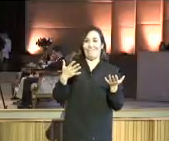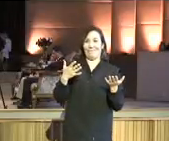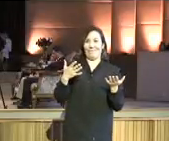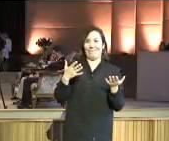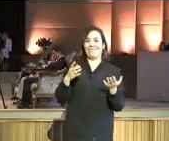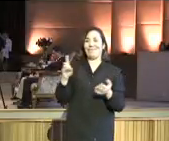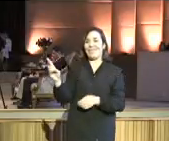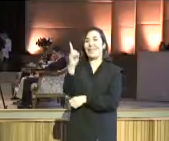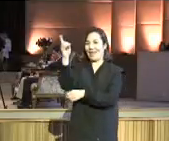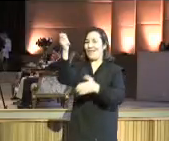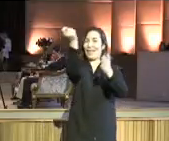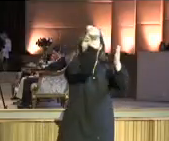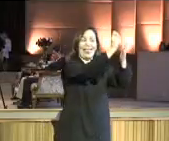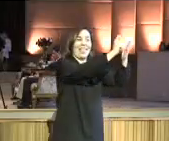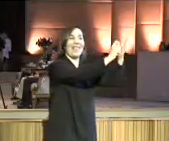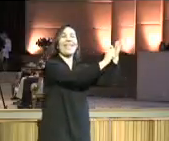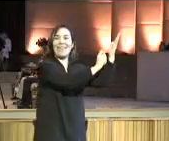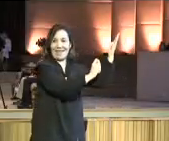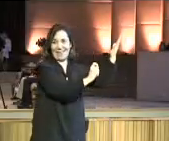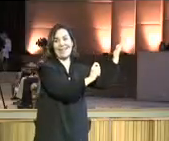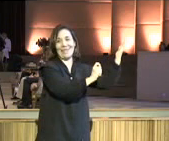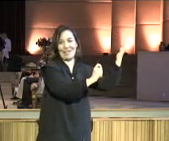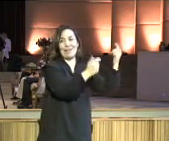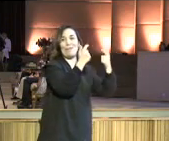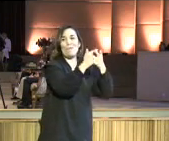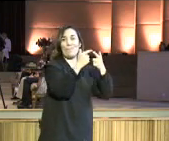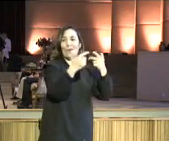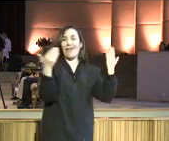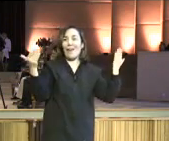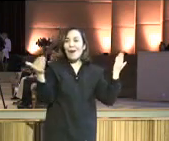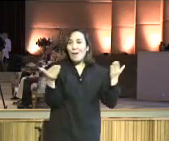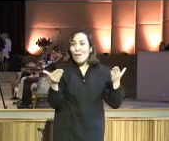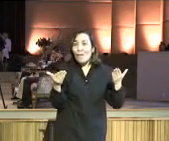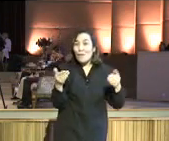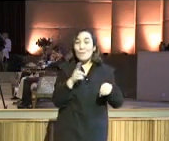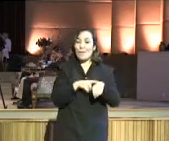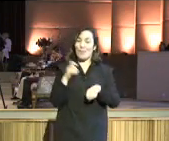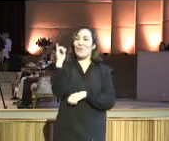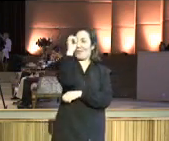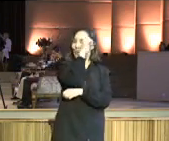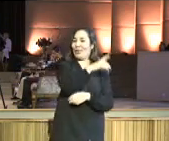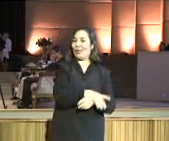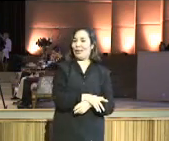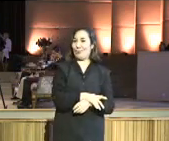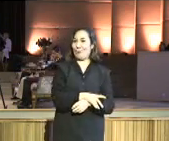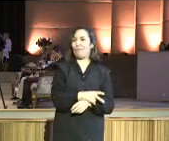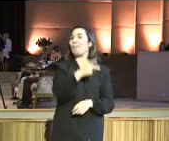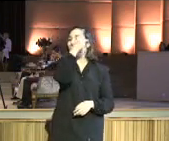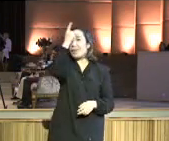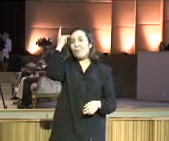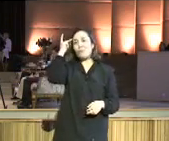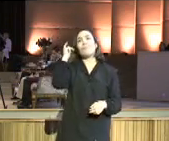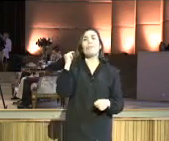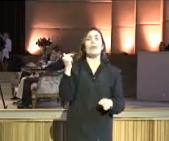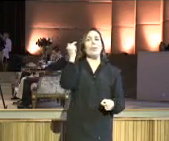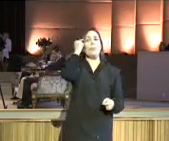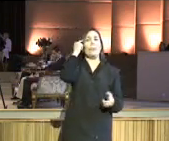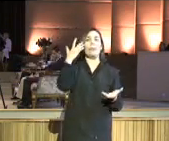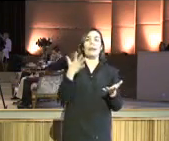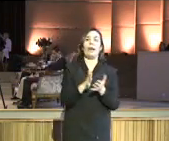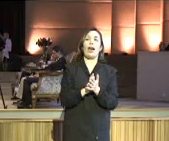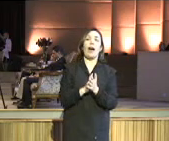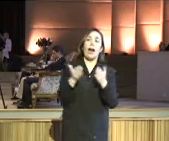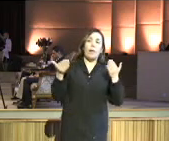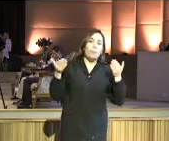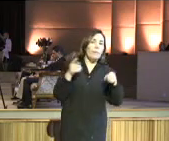Quem visse Davi saindo da cidade diria: acabou, não tem mais